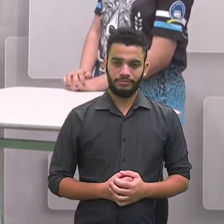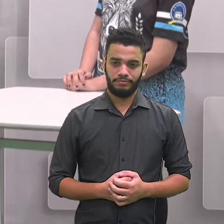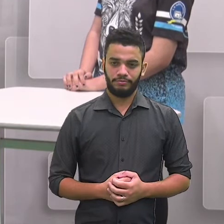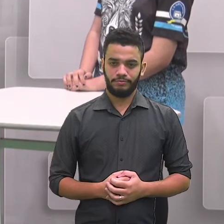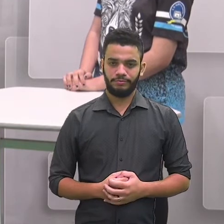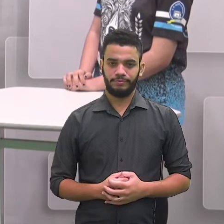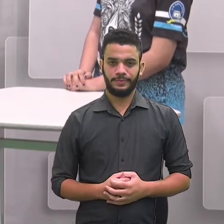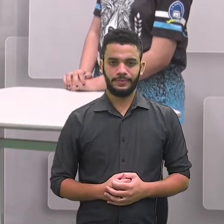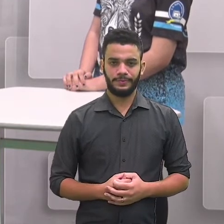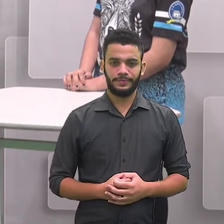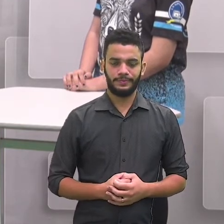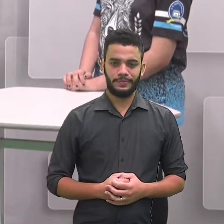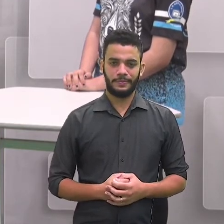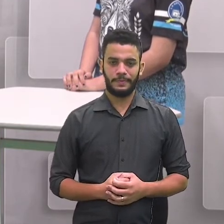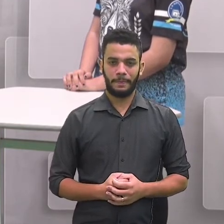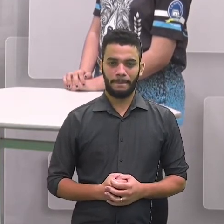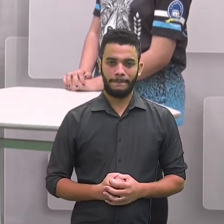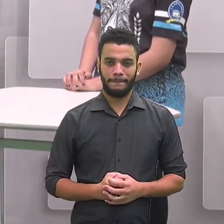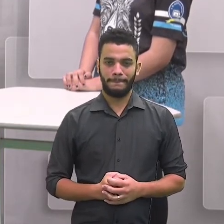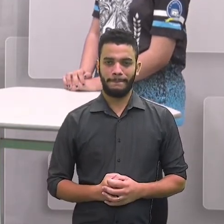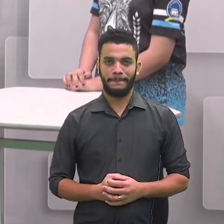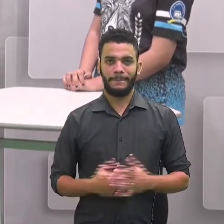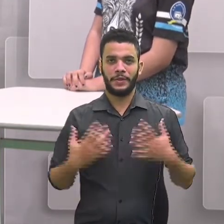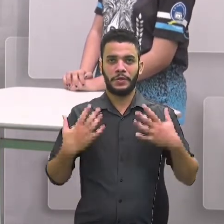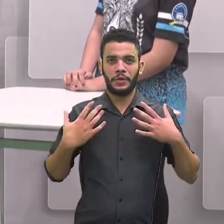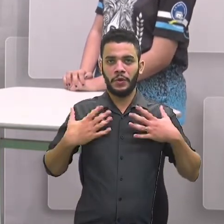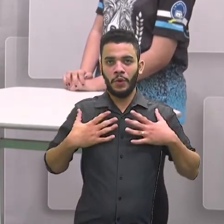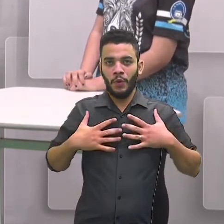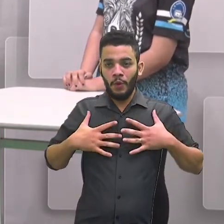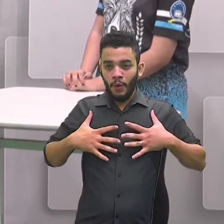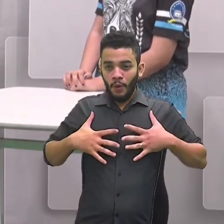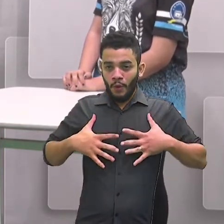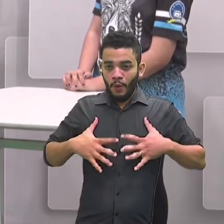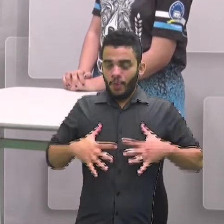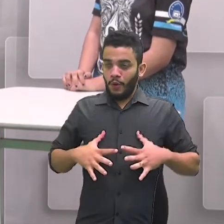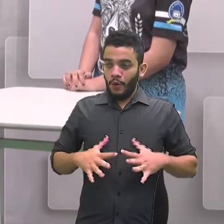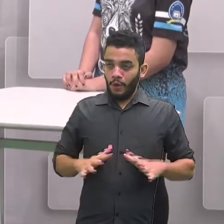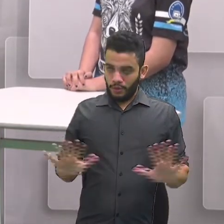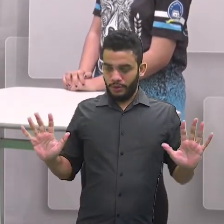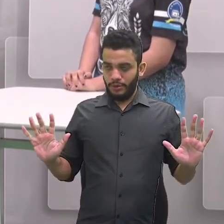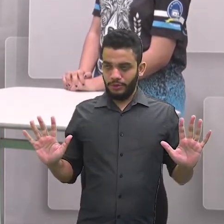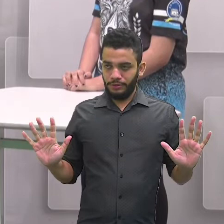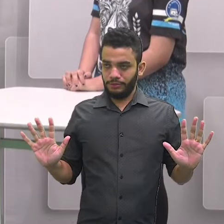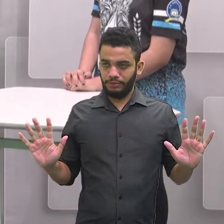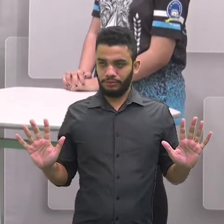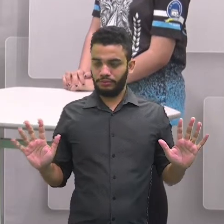Infelizmente, Gabriela. Relaxa, tá?